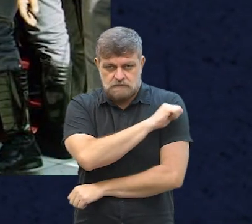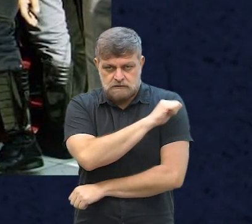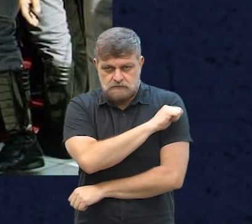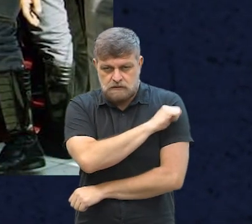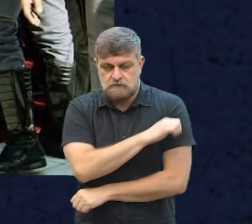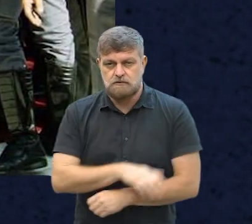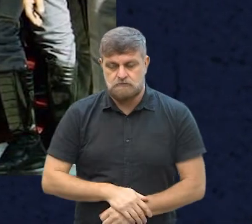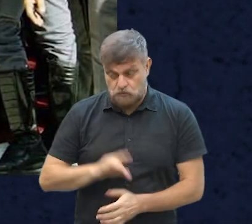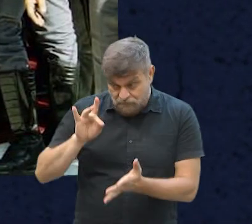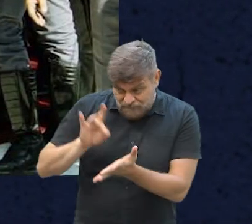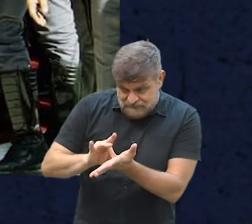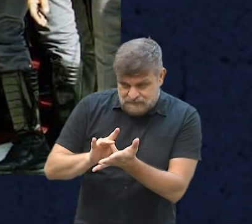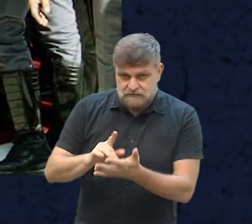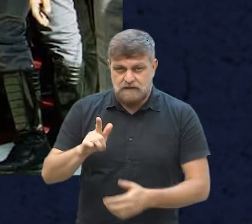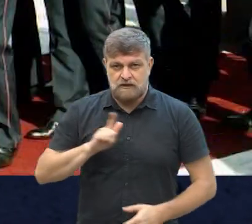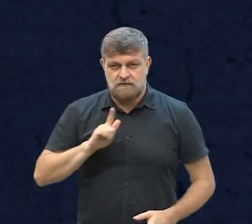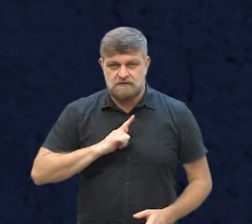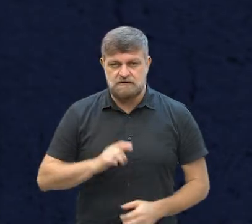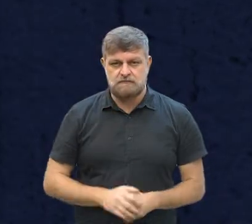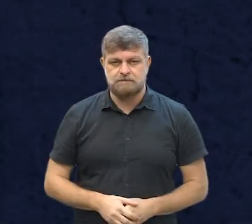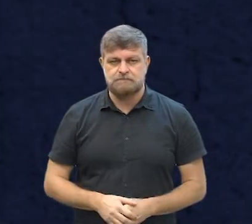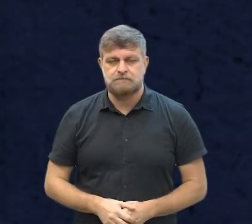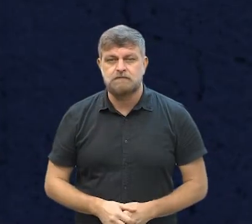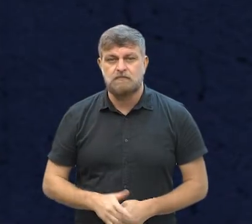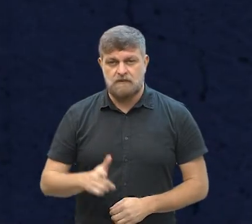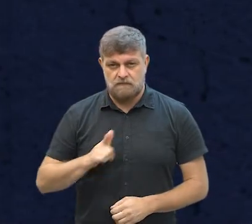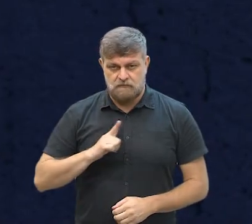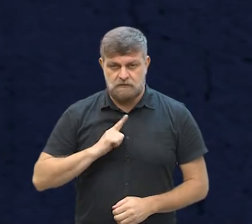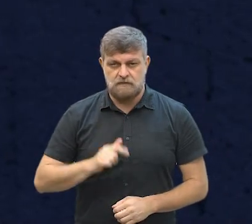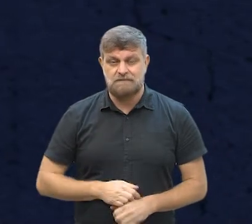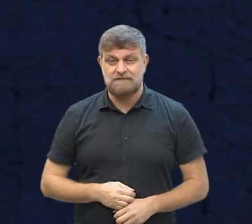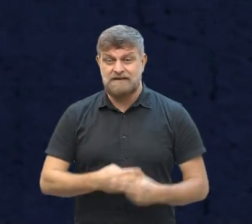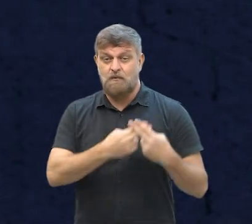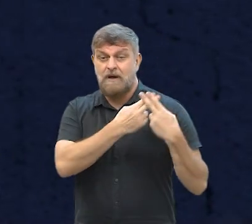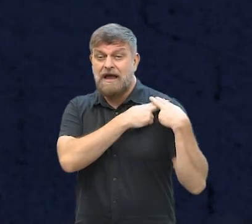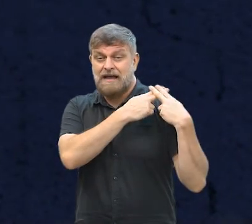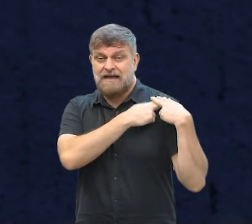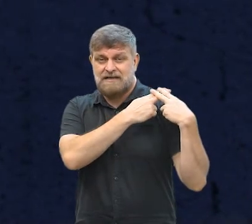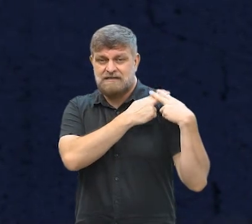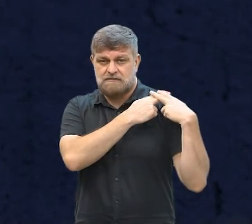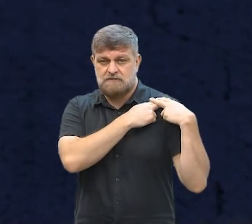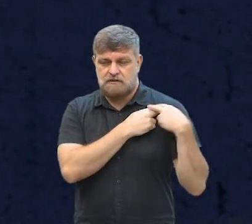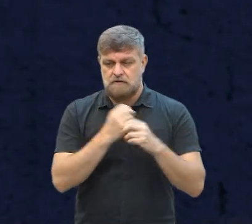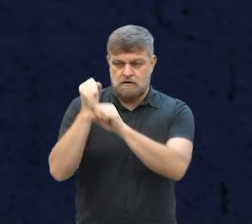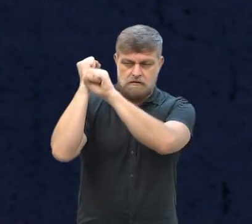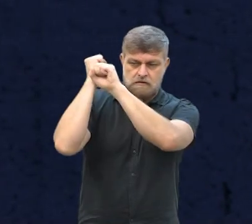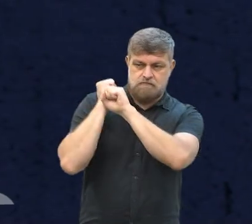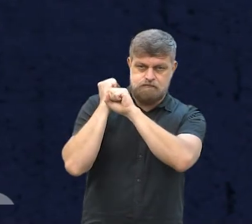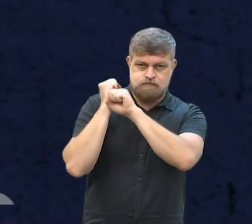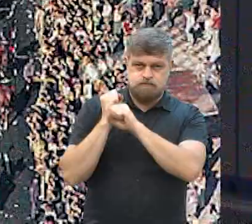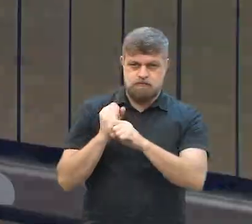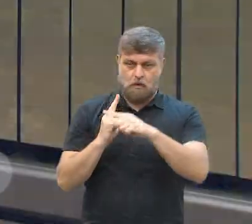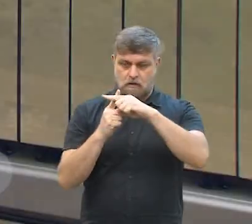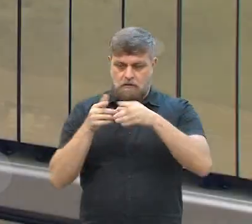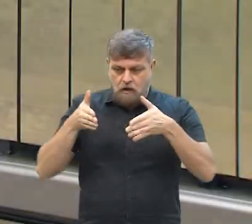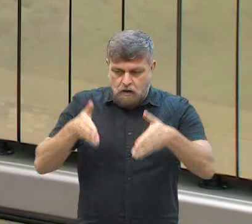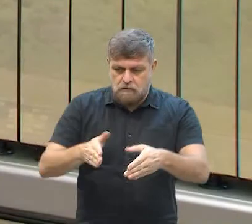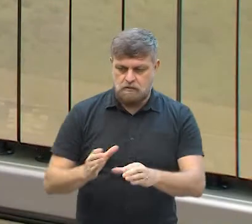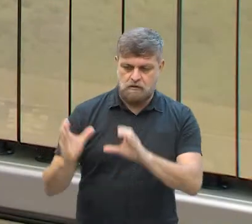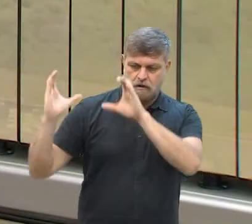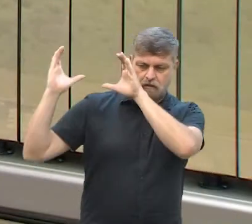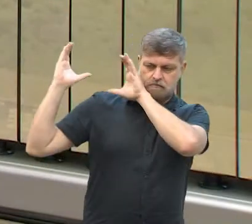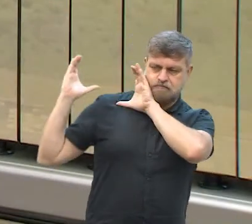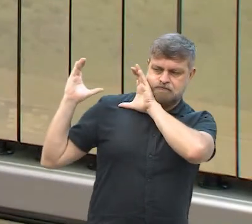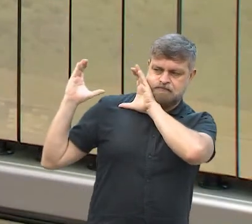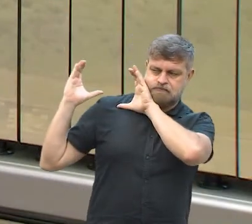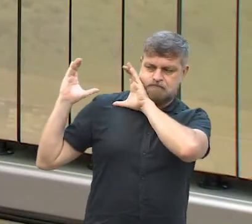alunos, né, são alunos oficiais, né, que são chamados, vocês serão os alunos oficiais que vão ficar responsáveis por carregar o caixão do Ayrton